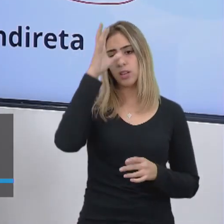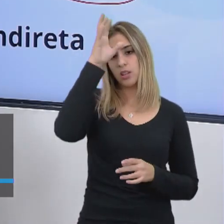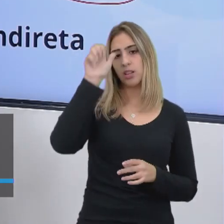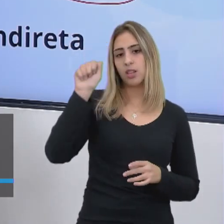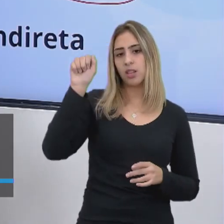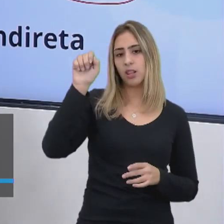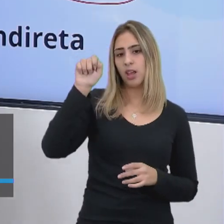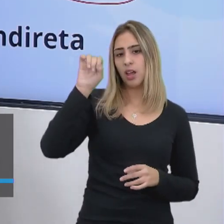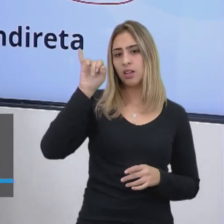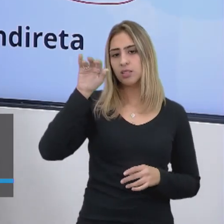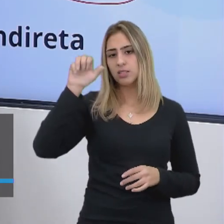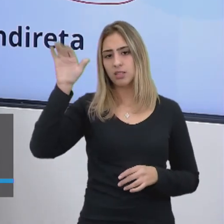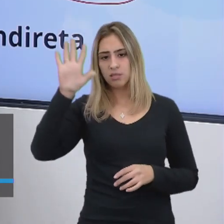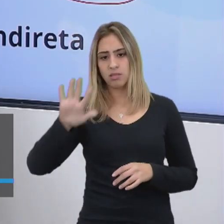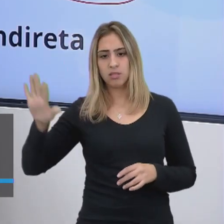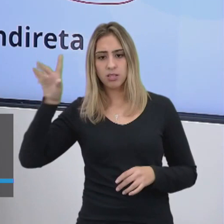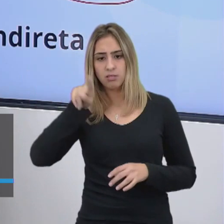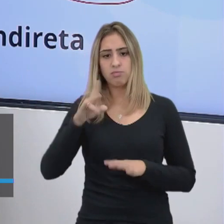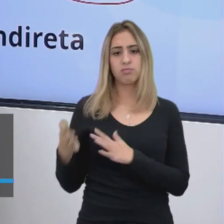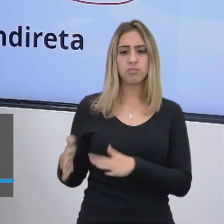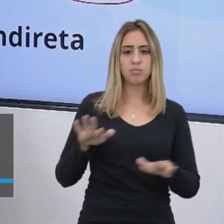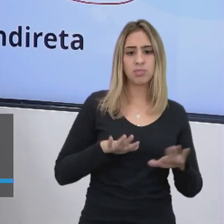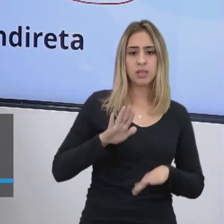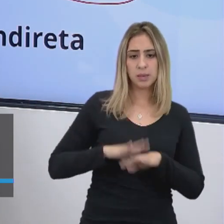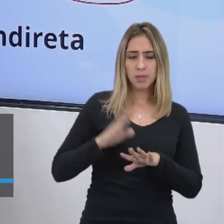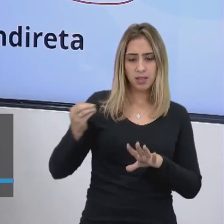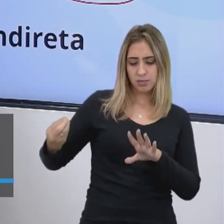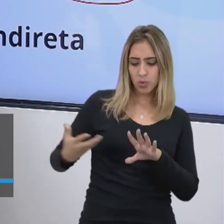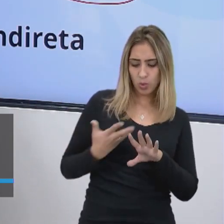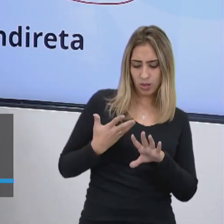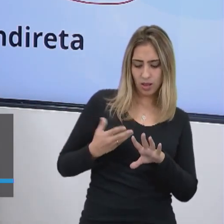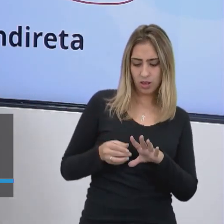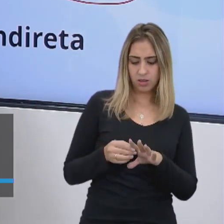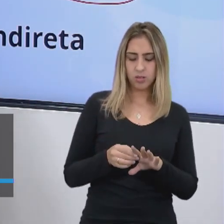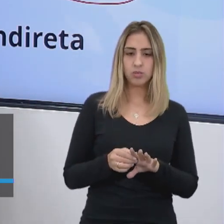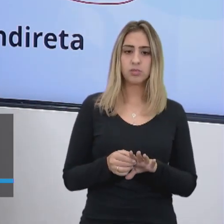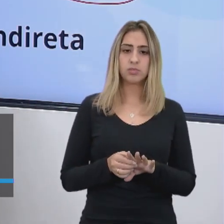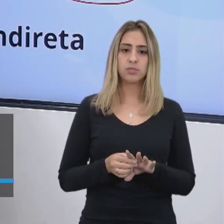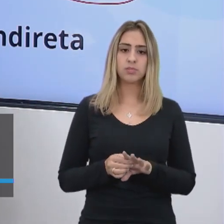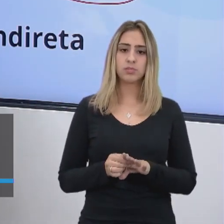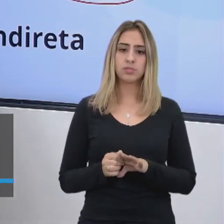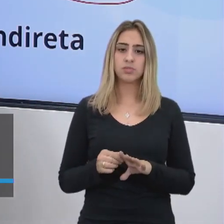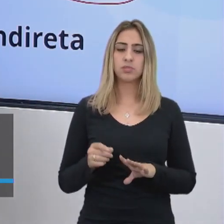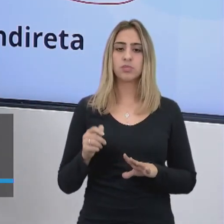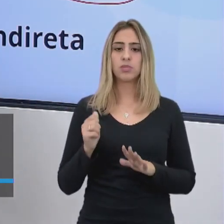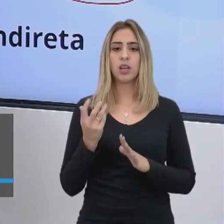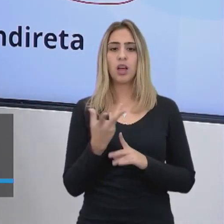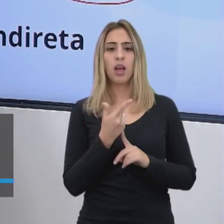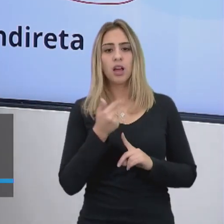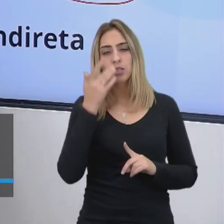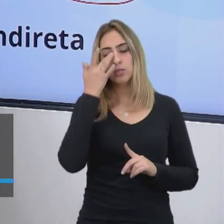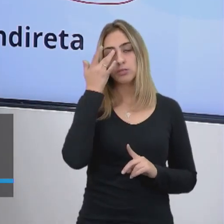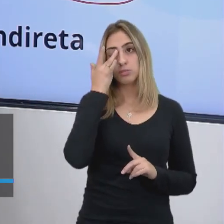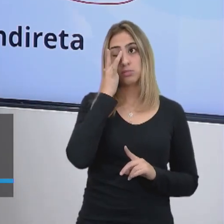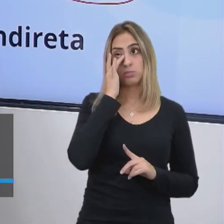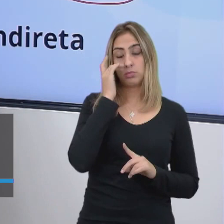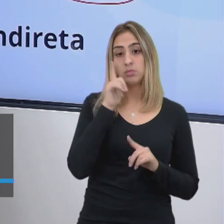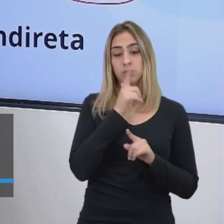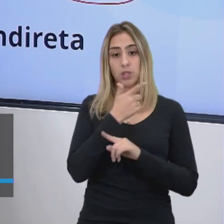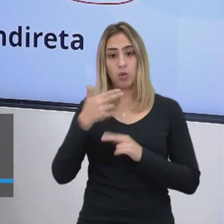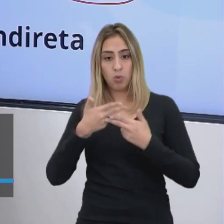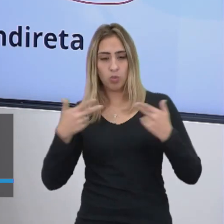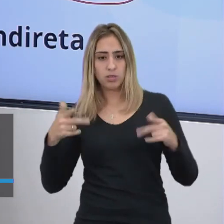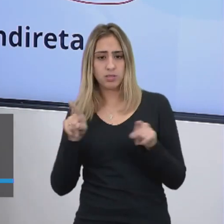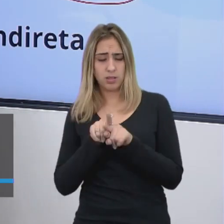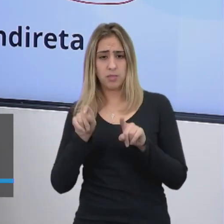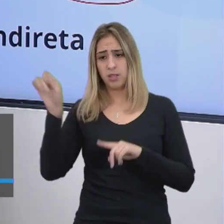pela imigração, mas principalmente esses movimentos mais modernos, né, de arte, entre outras coisas, né,